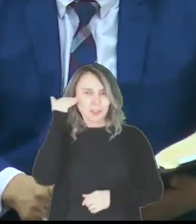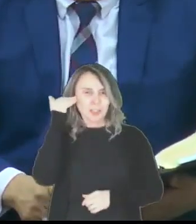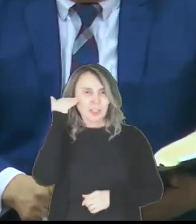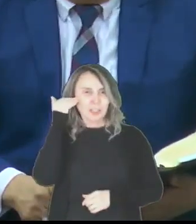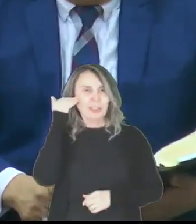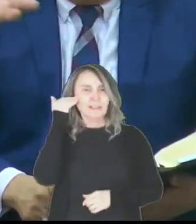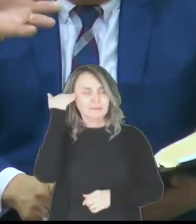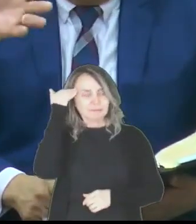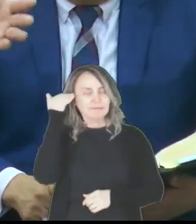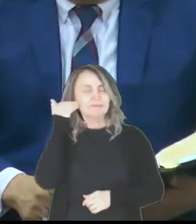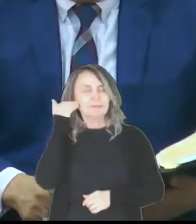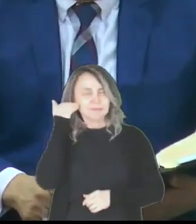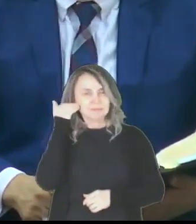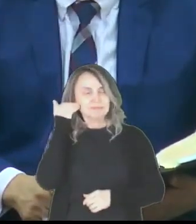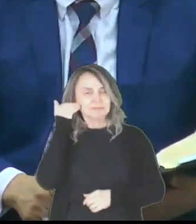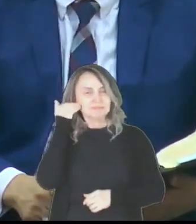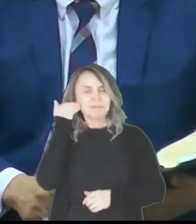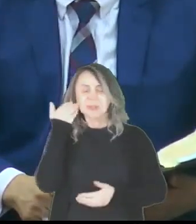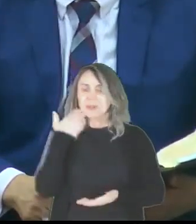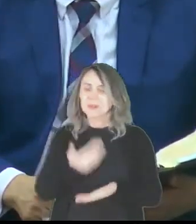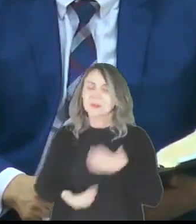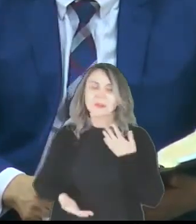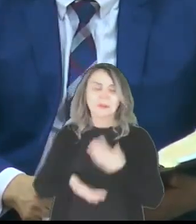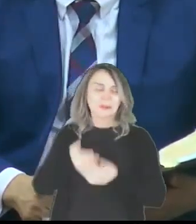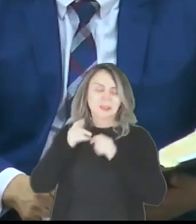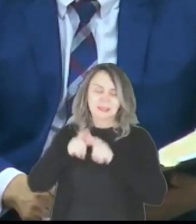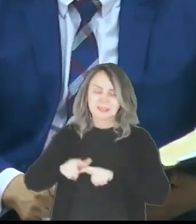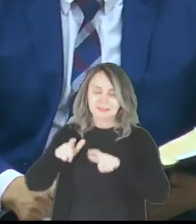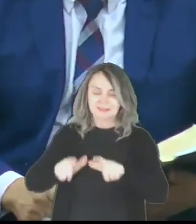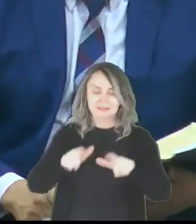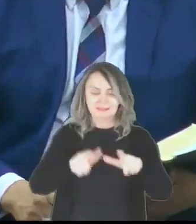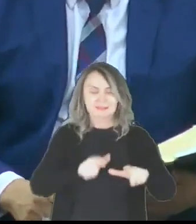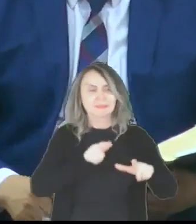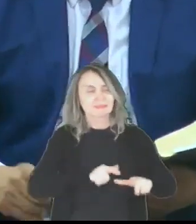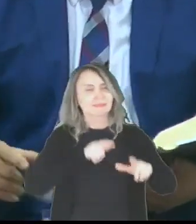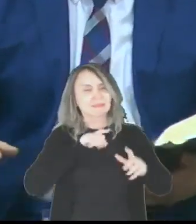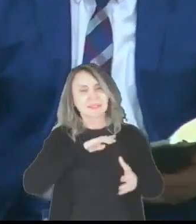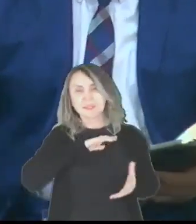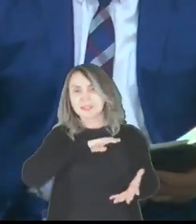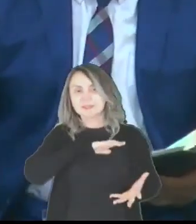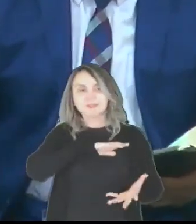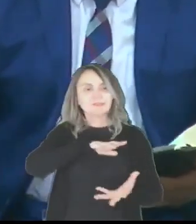é acessível a todos. Quem pode dizer glória para Deus por isso?